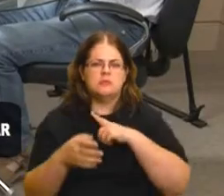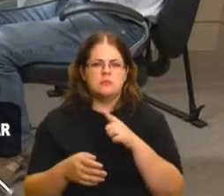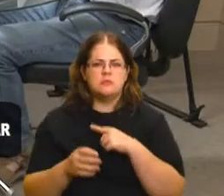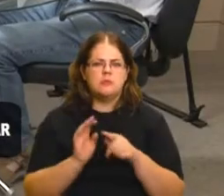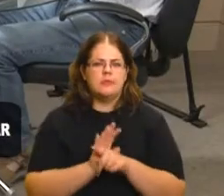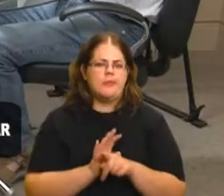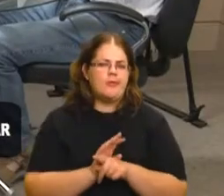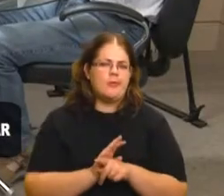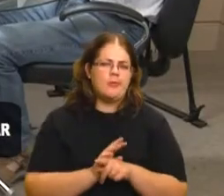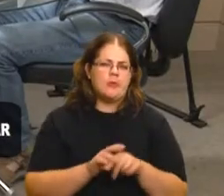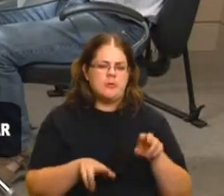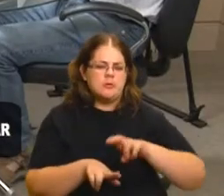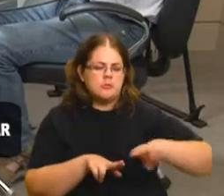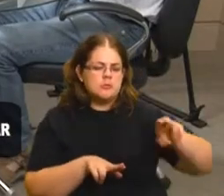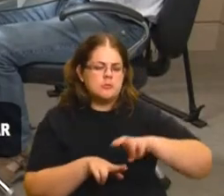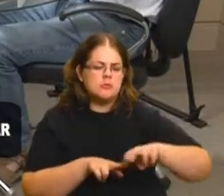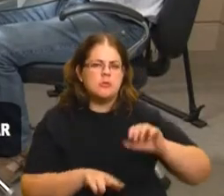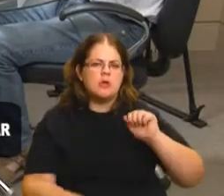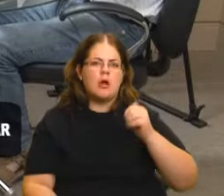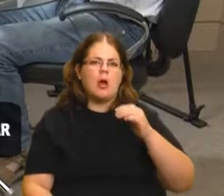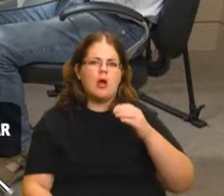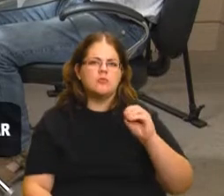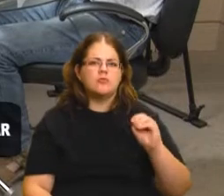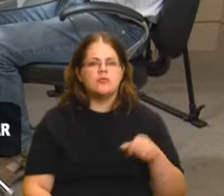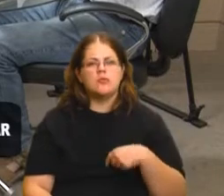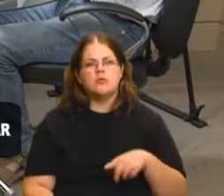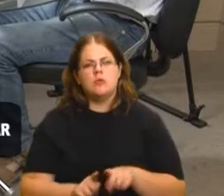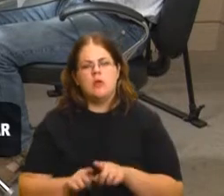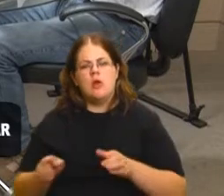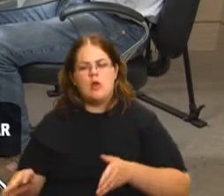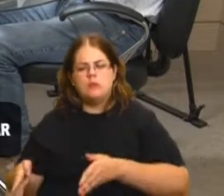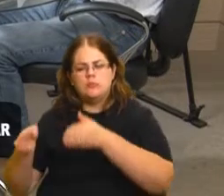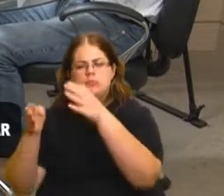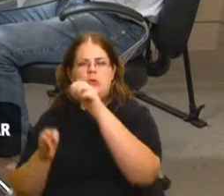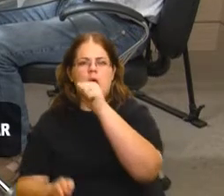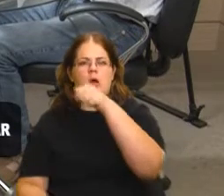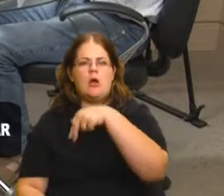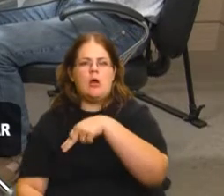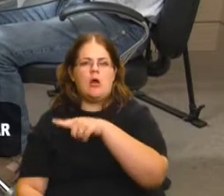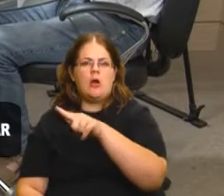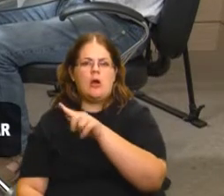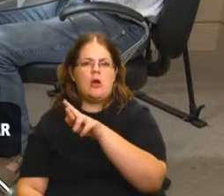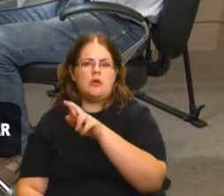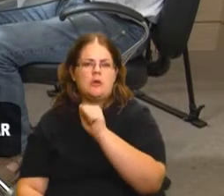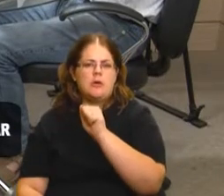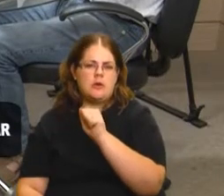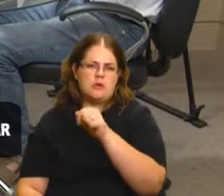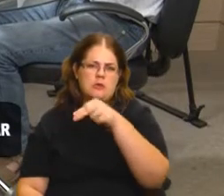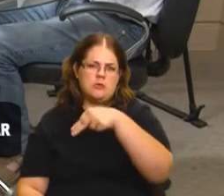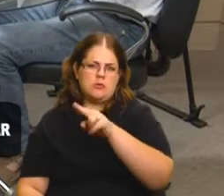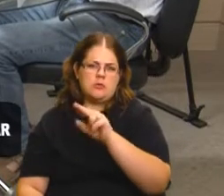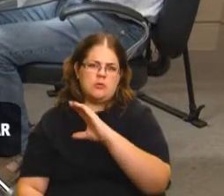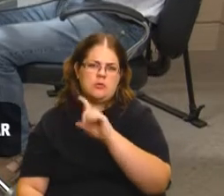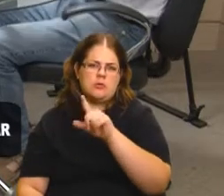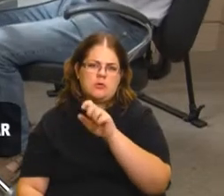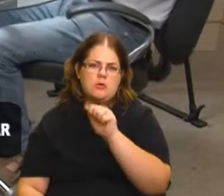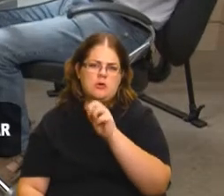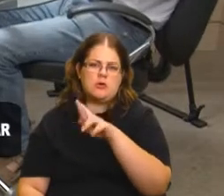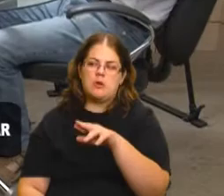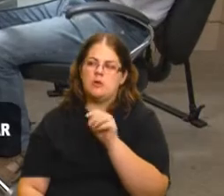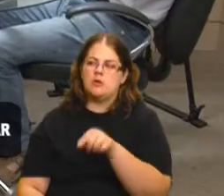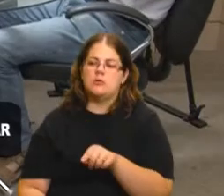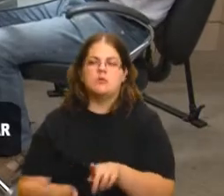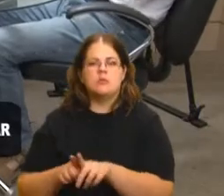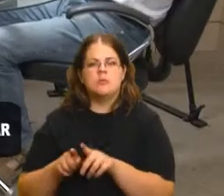obra? A Ferrovia do Aço. Aquela usina nuclear de Angra. Sim. Ali o Estado